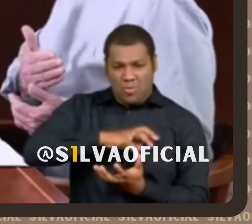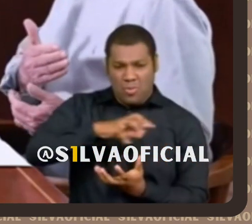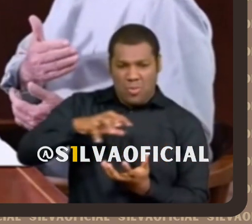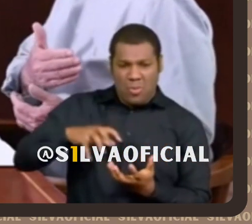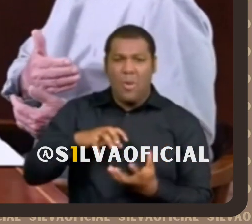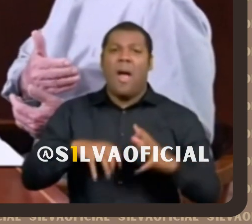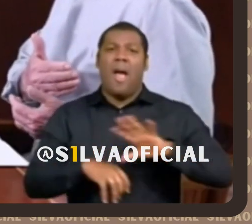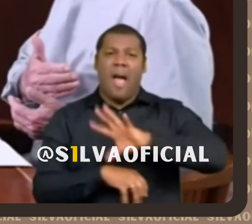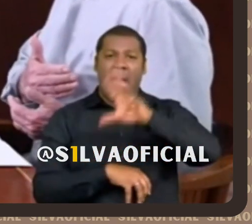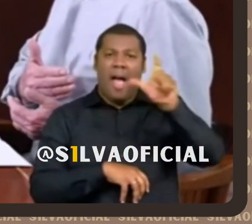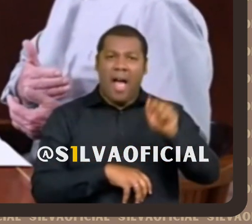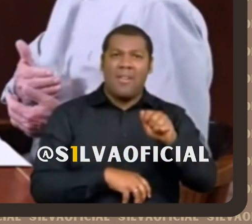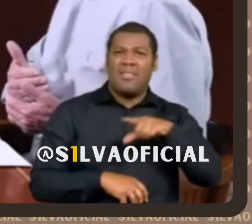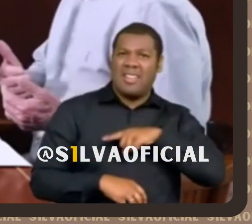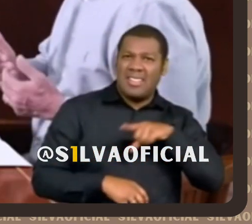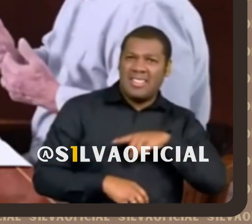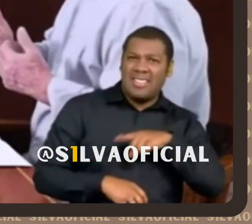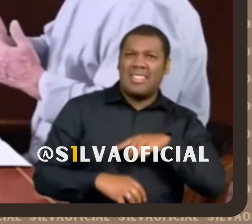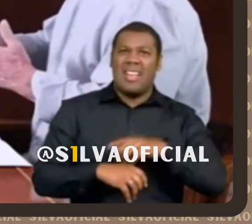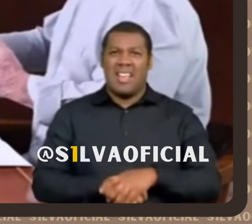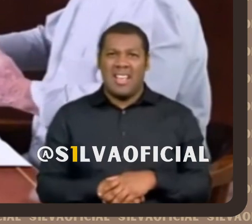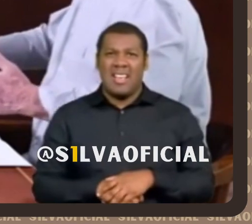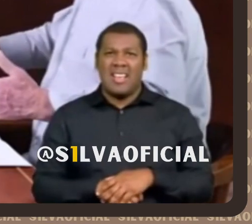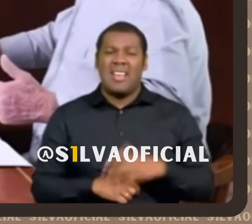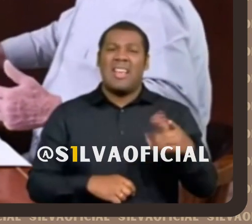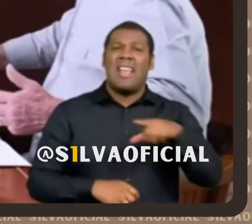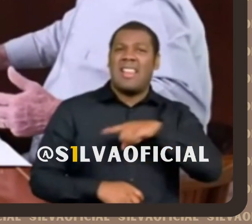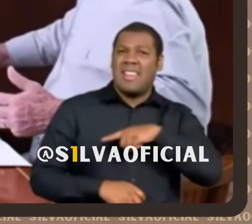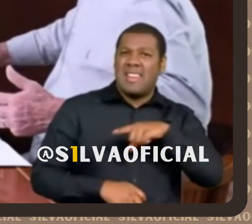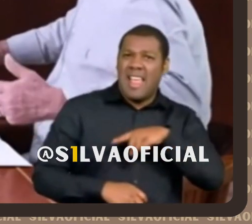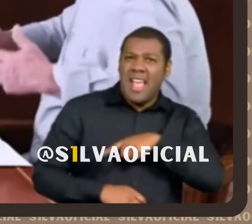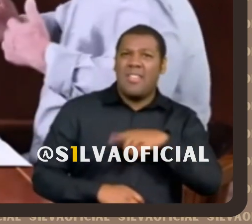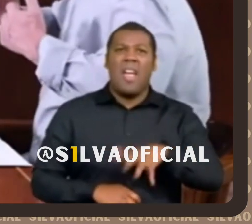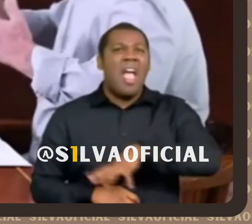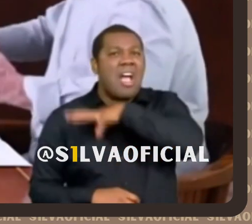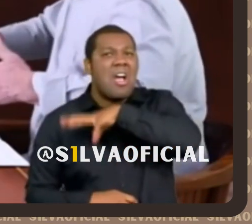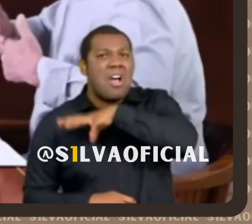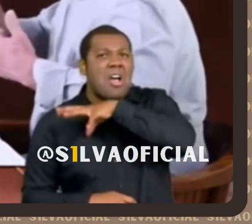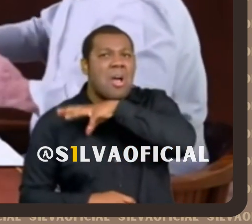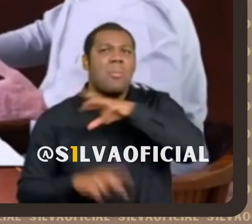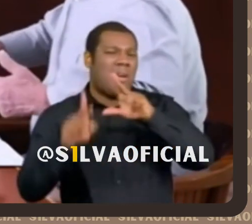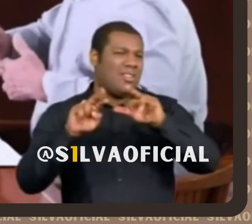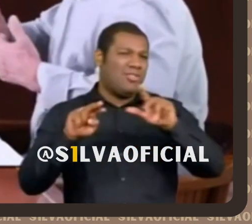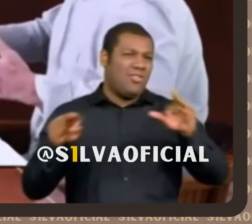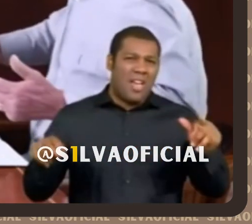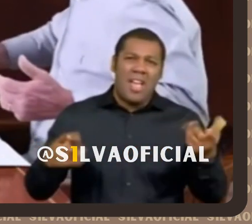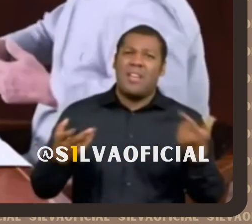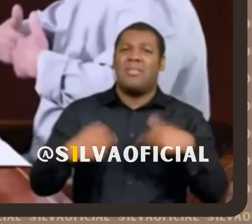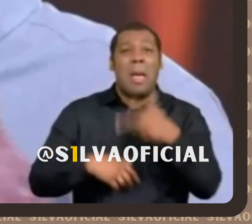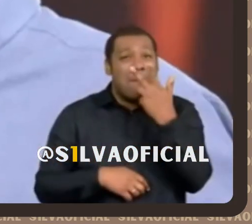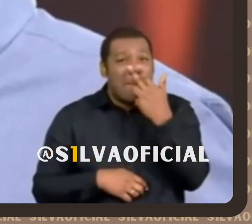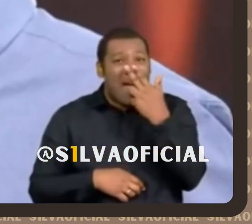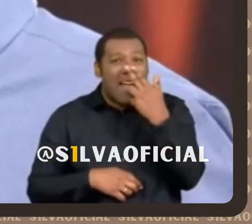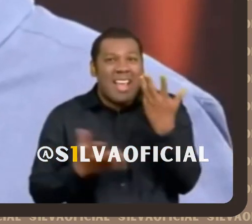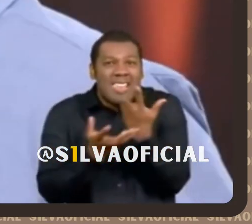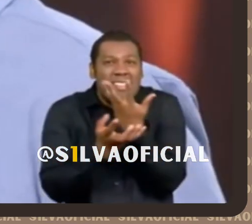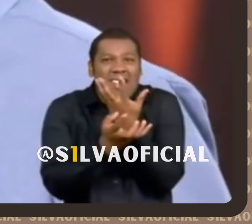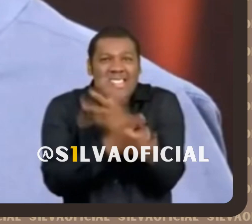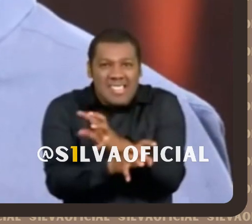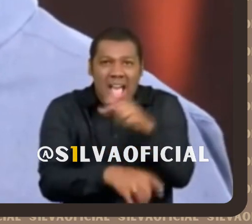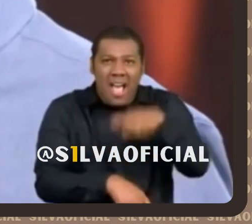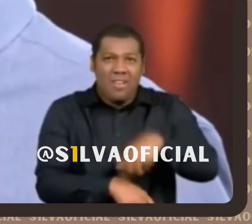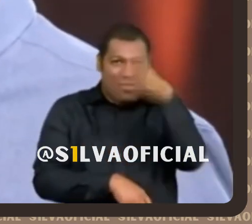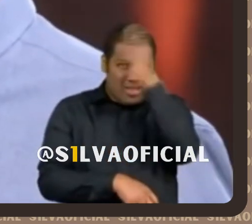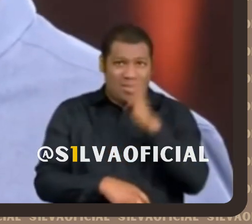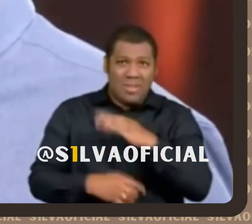é muito parecida com o cerrado brasileiro. Aquilo pode dar uma bomba de produção de alimento para o mundo inteiro, não só